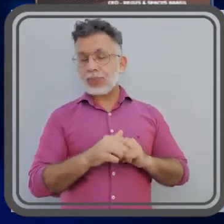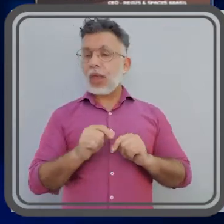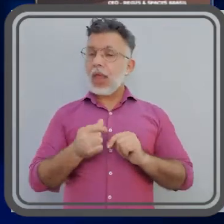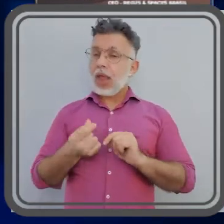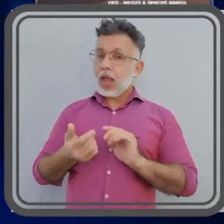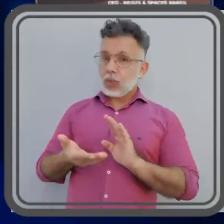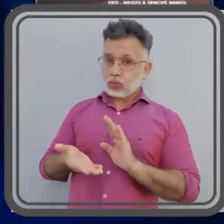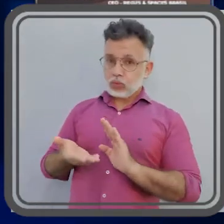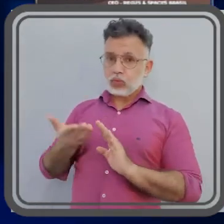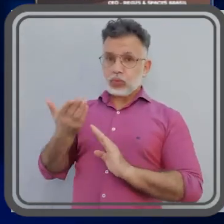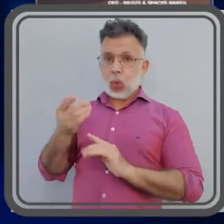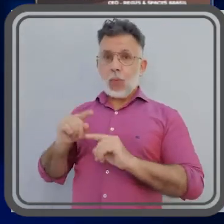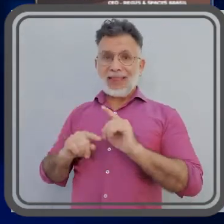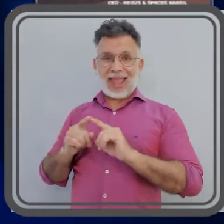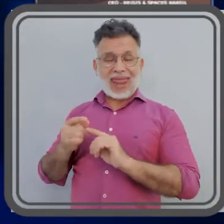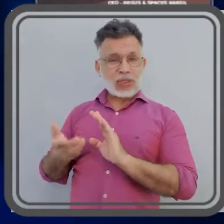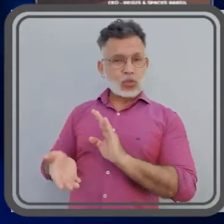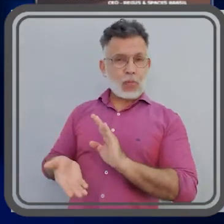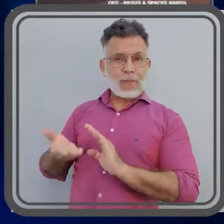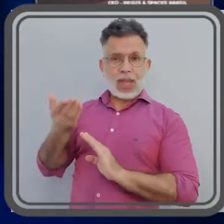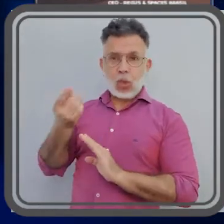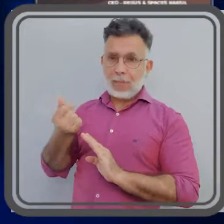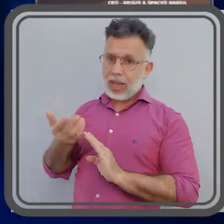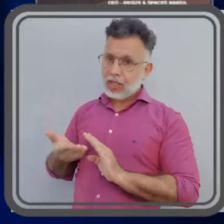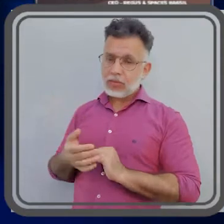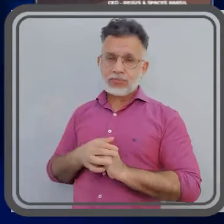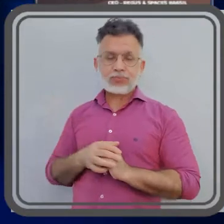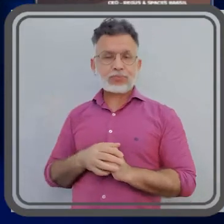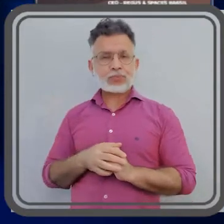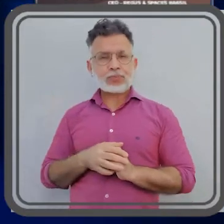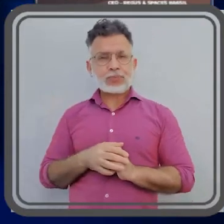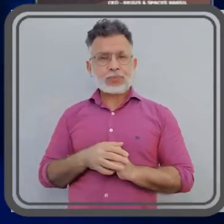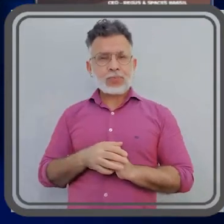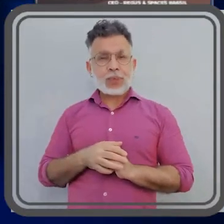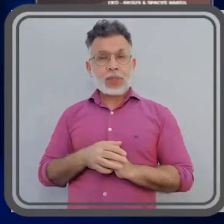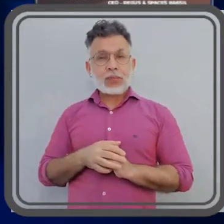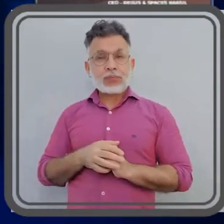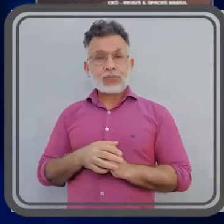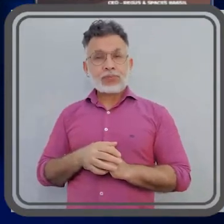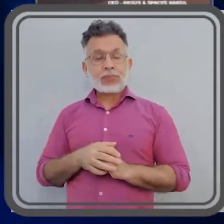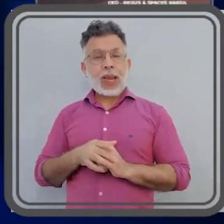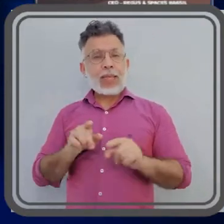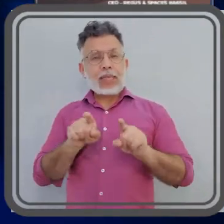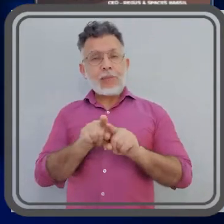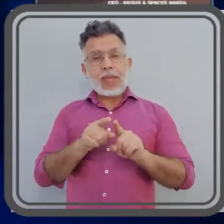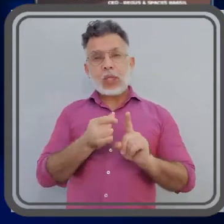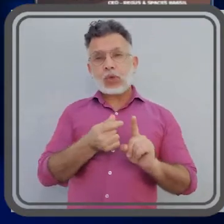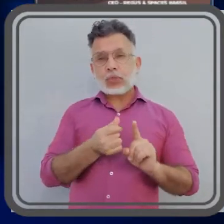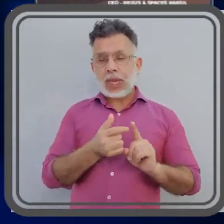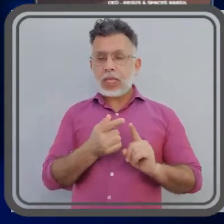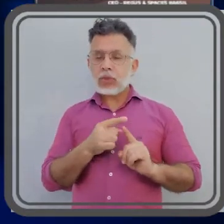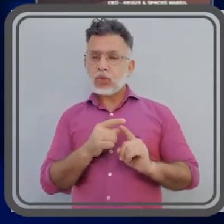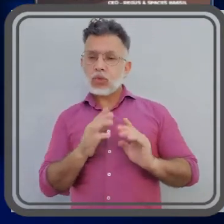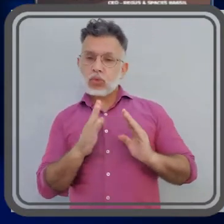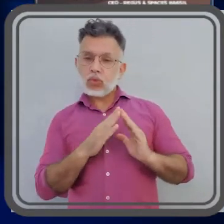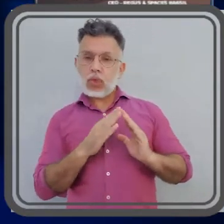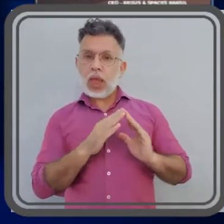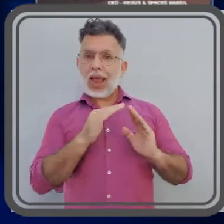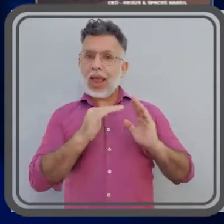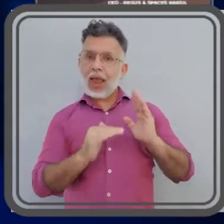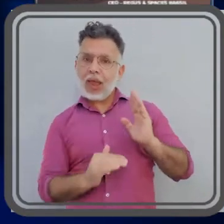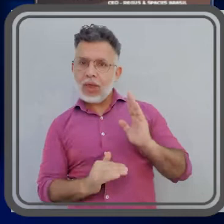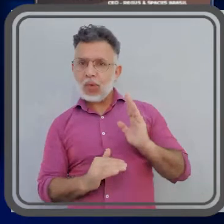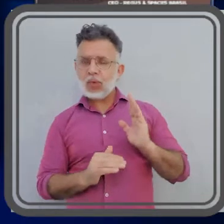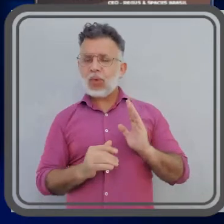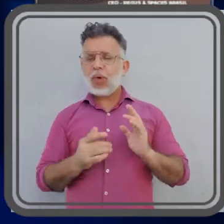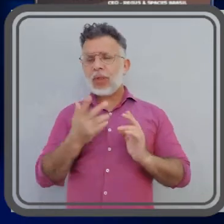Os materiais explodiram de preço, e os preços em bolsa dos fundos imobiliários caíram. Então,